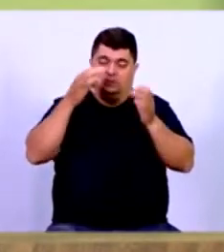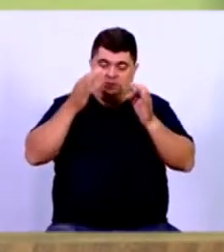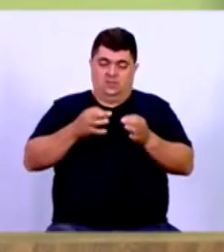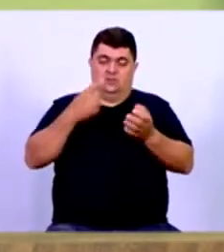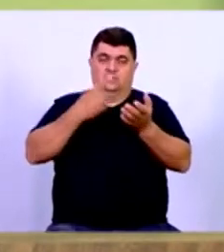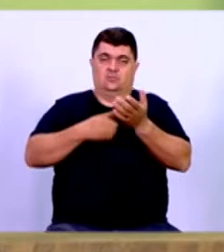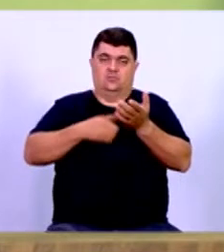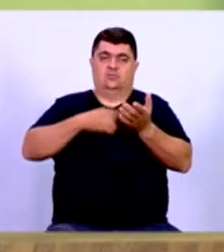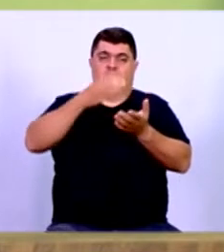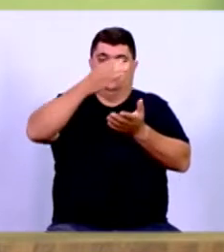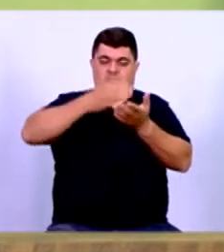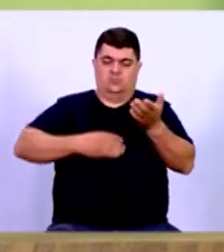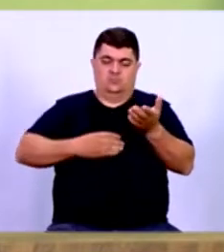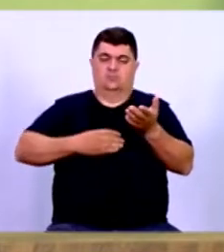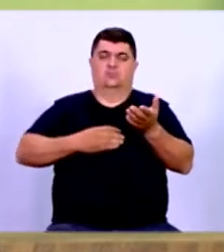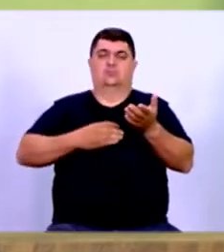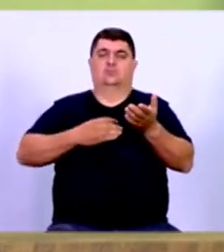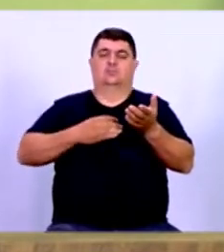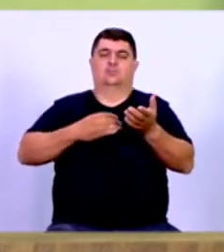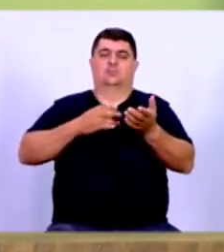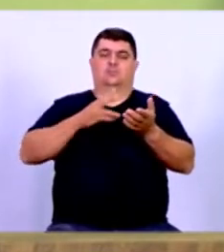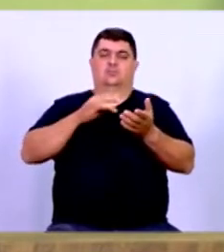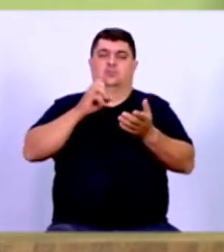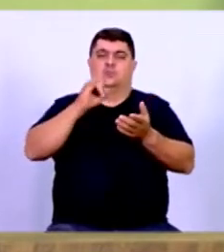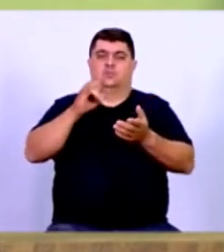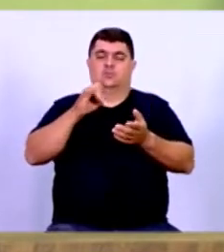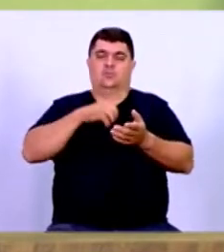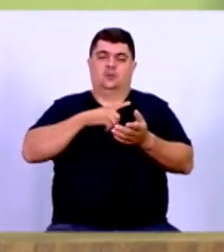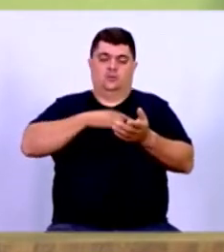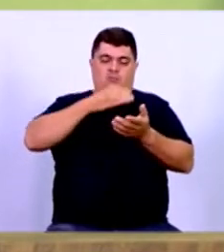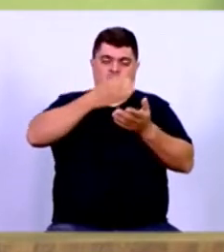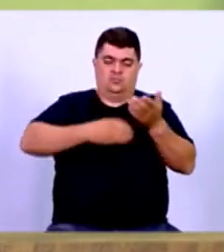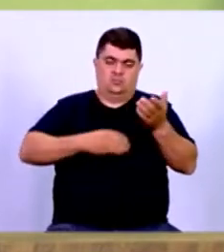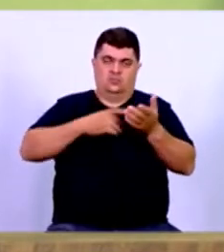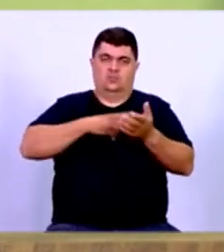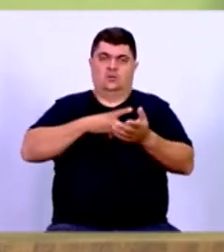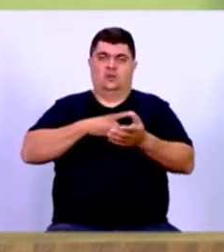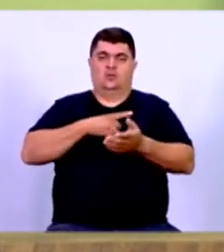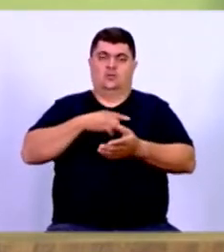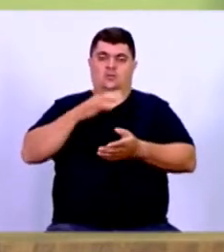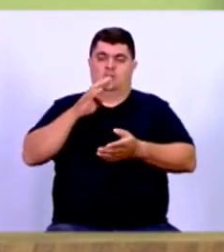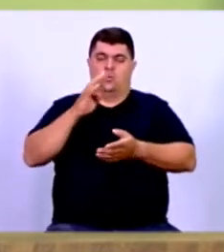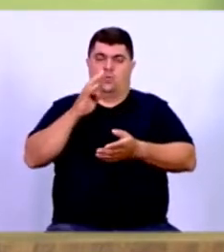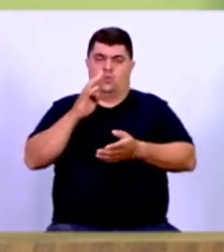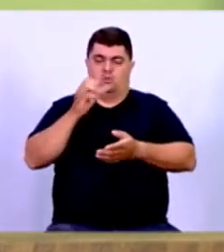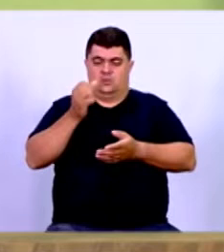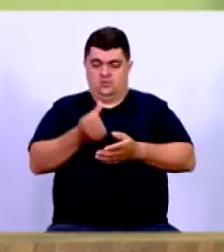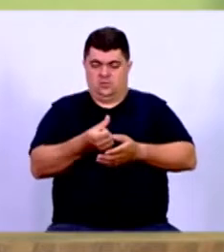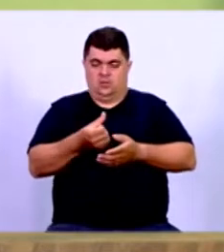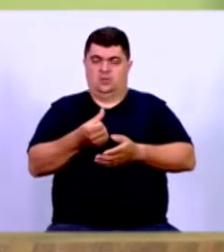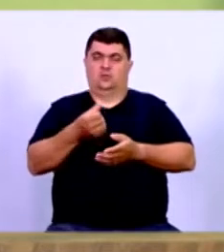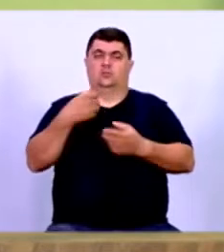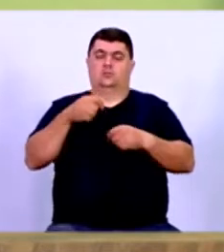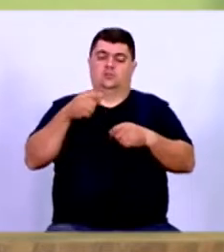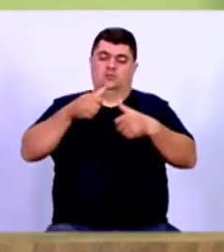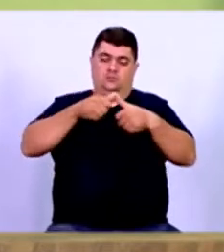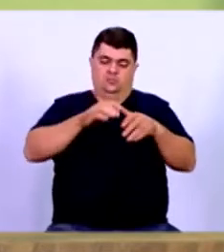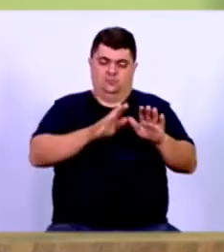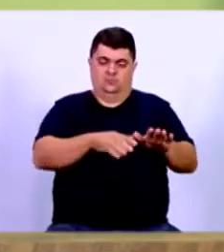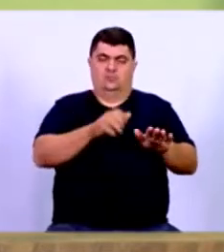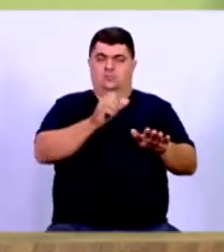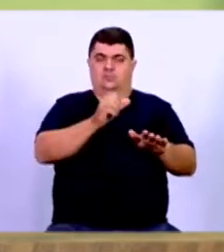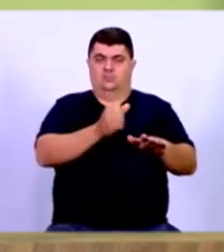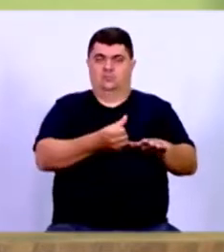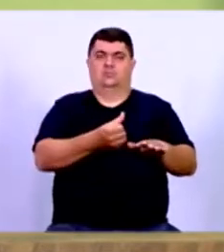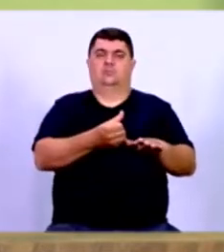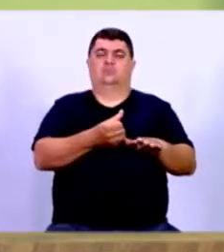que está colocado lá no termo de compromisso. Se o seu termo de compromisso está falando que você tem que cumprir 6 horas diárias, você